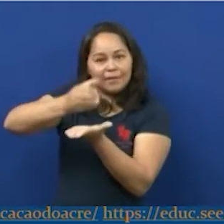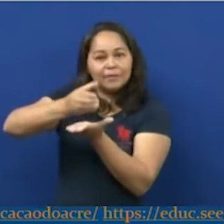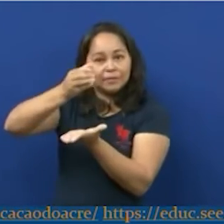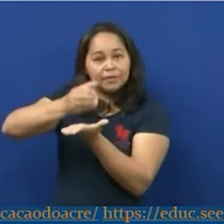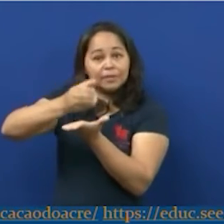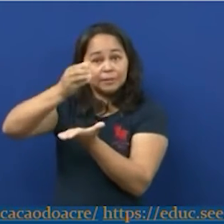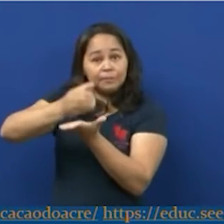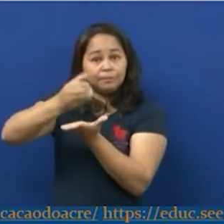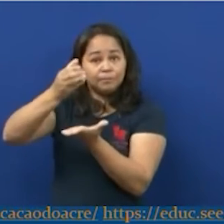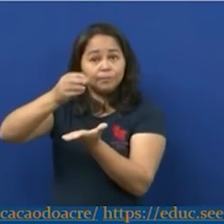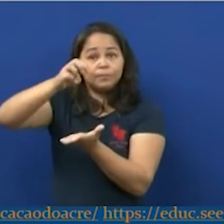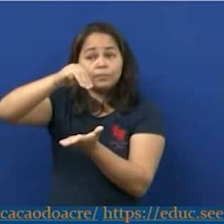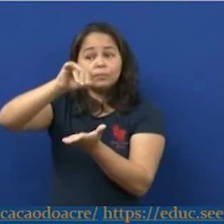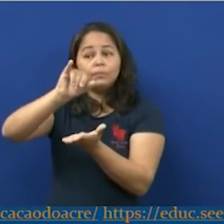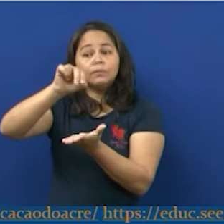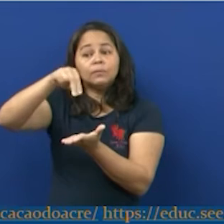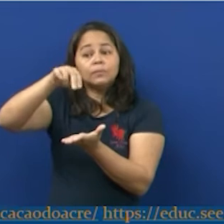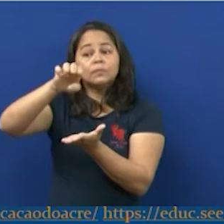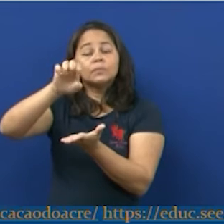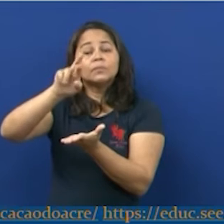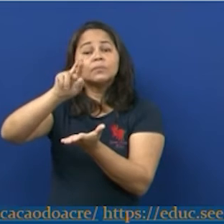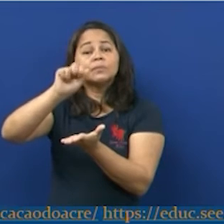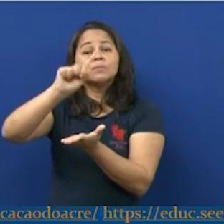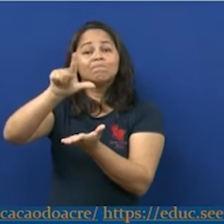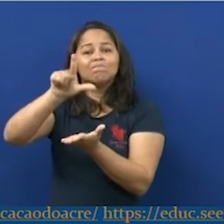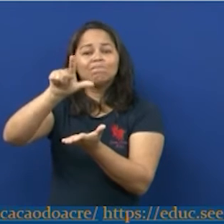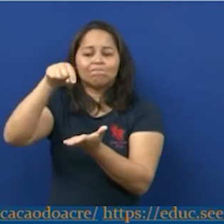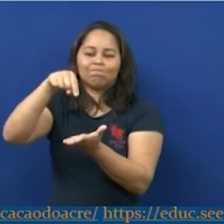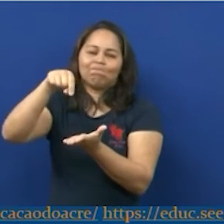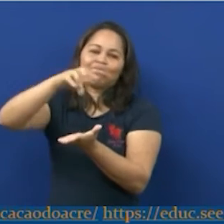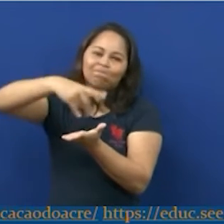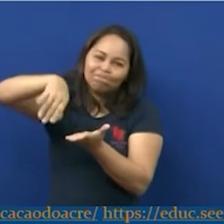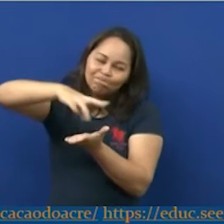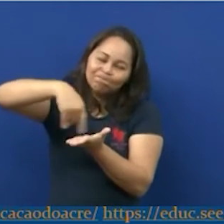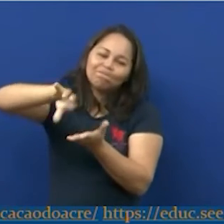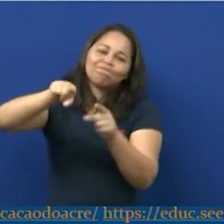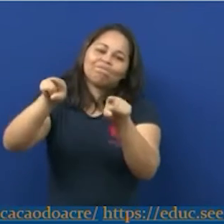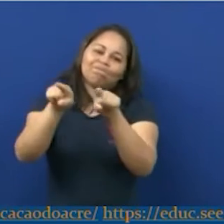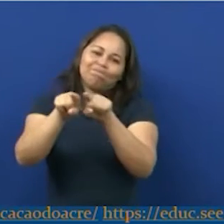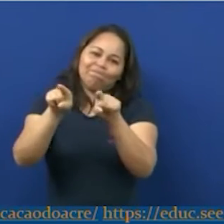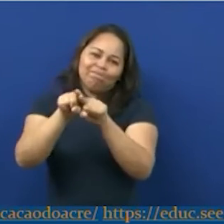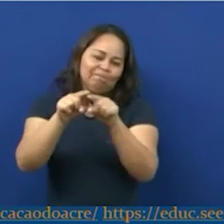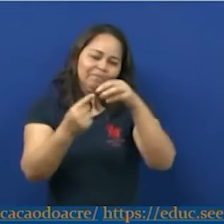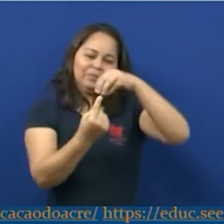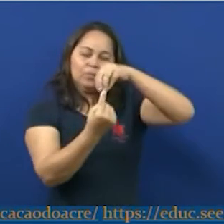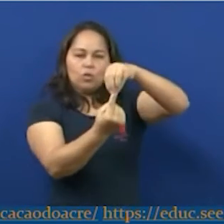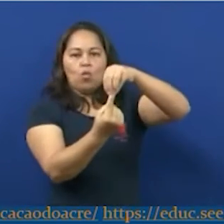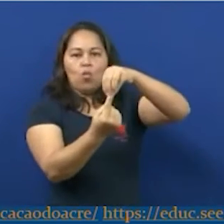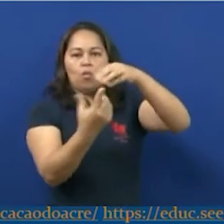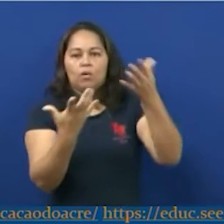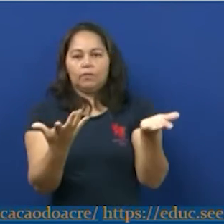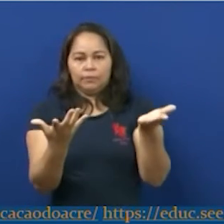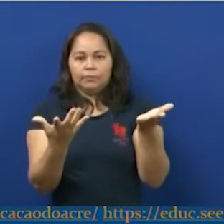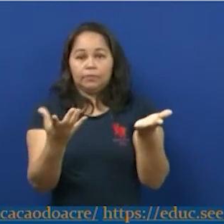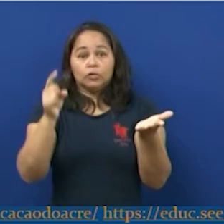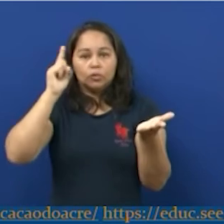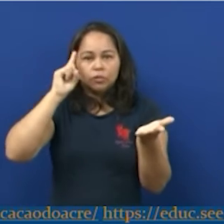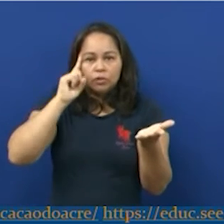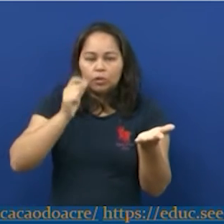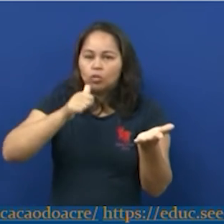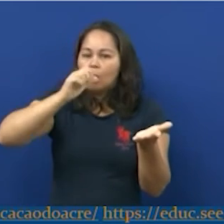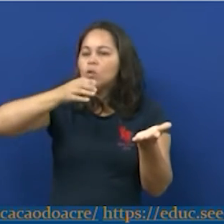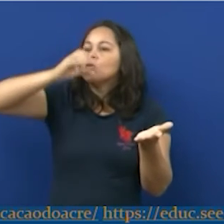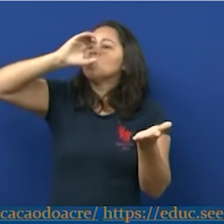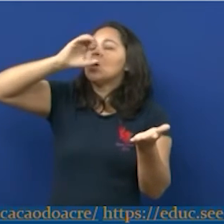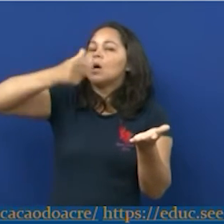diz. Tem outros sais minerais que estão ali dissolvidos na água mineral, aquela que nós consumimos diariamente. Então, ela não é